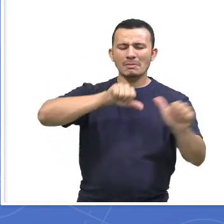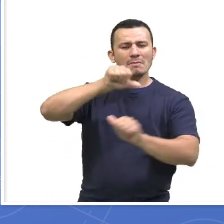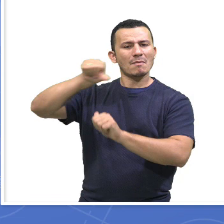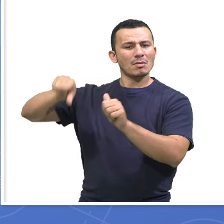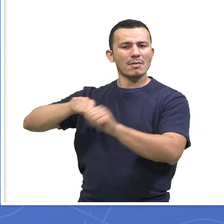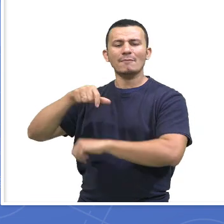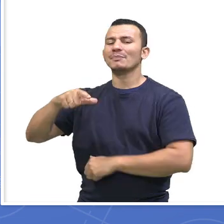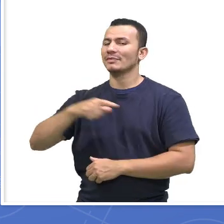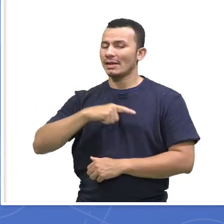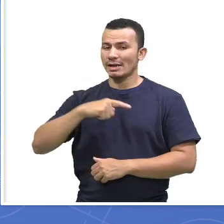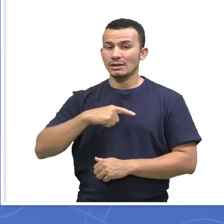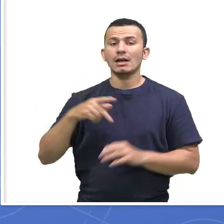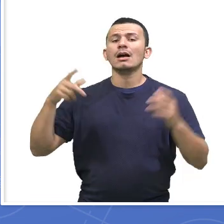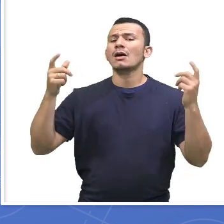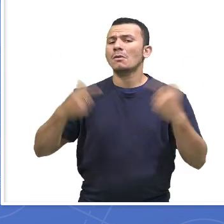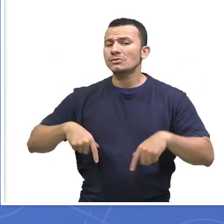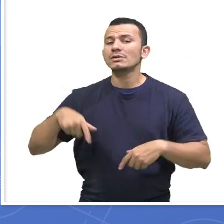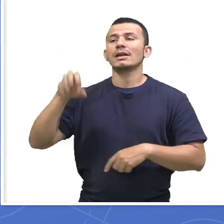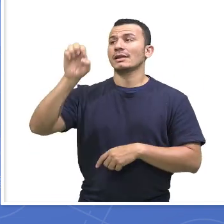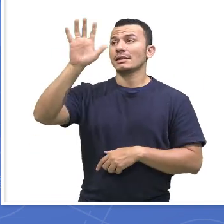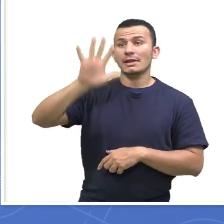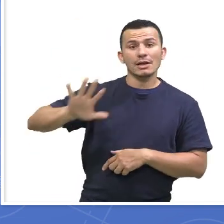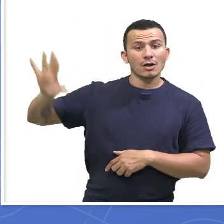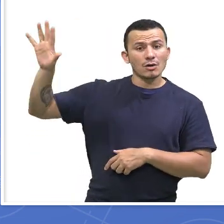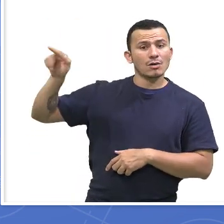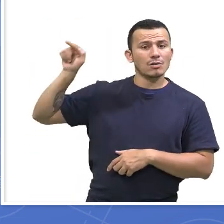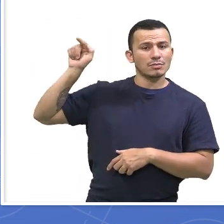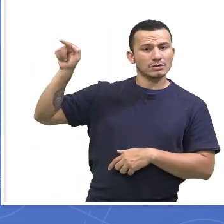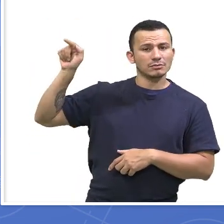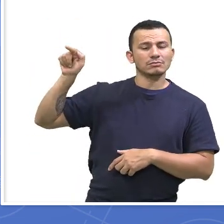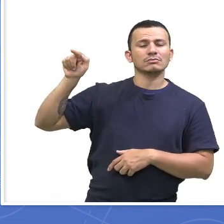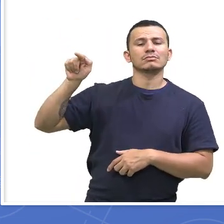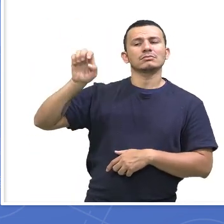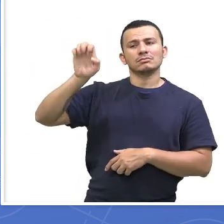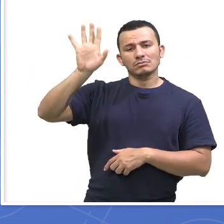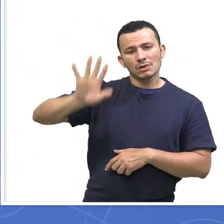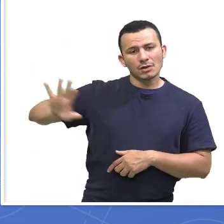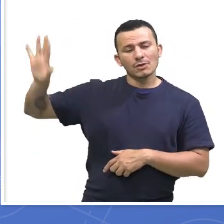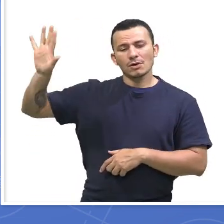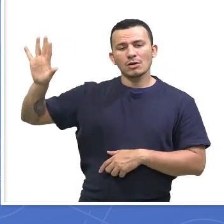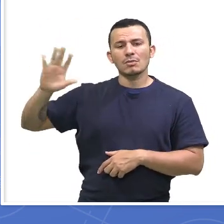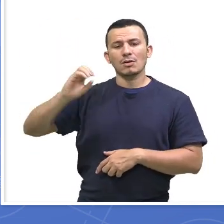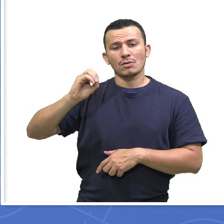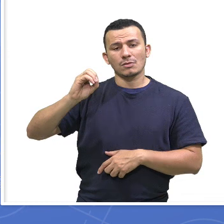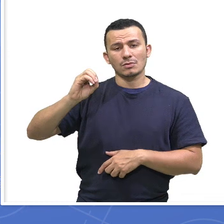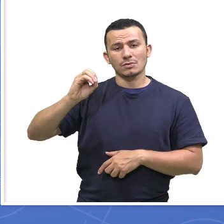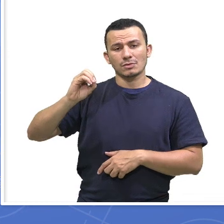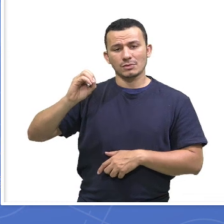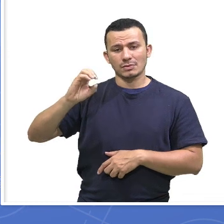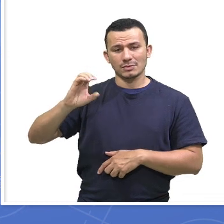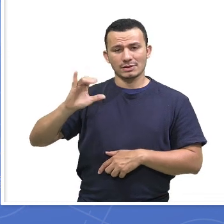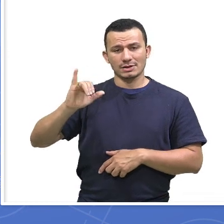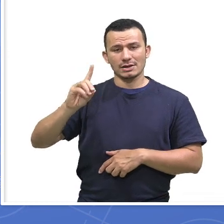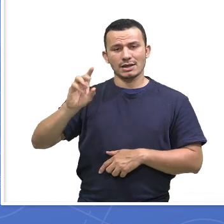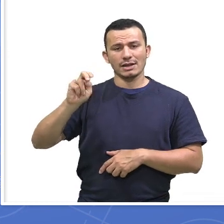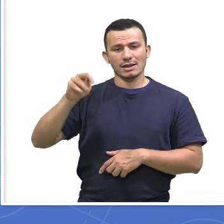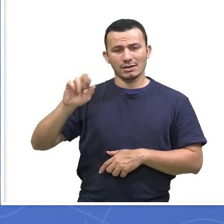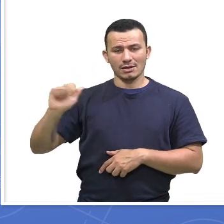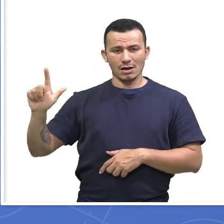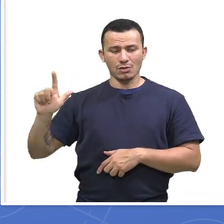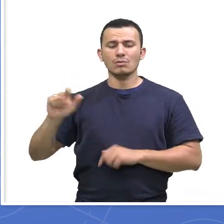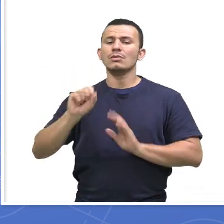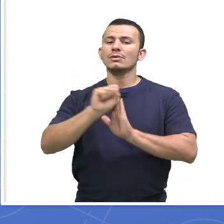estamos falando da Europa, né? Da Europa ocidental, a Europa moderna, ocidental, entre os